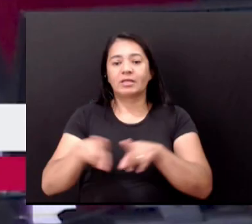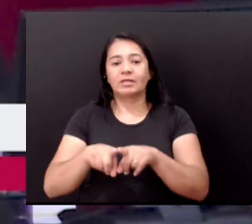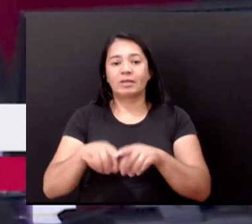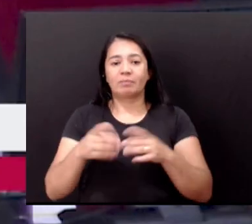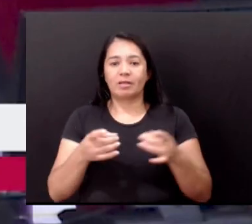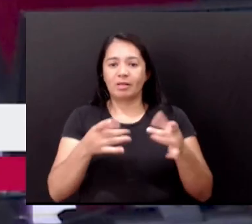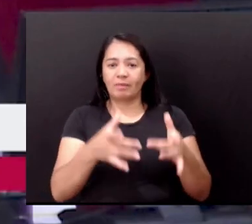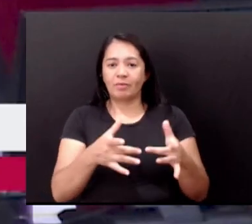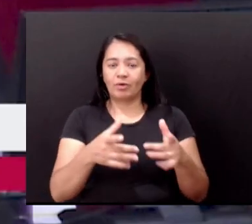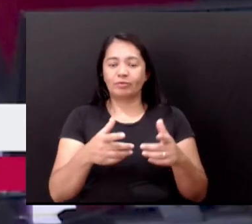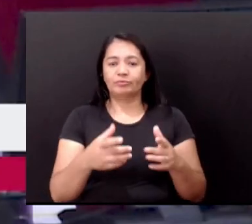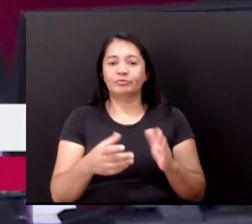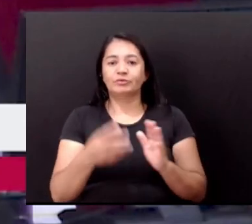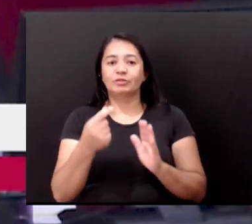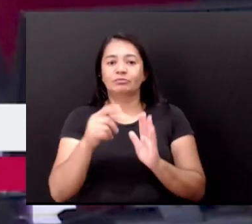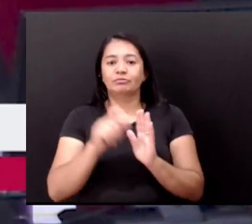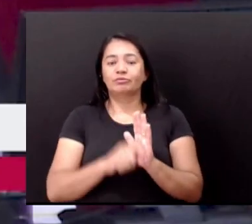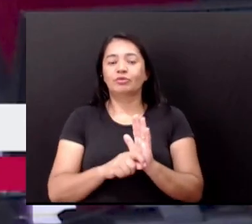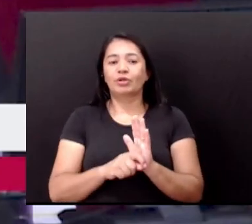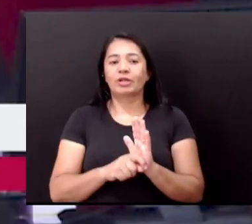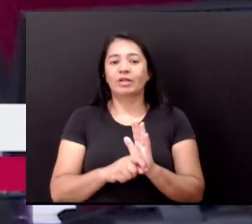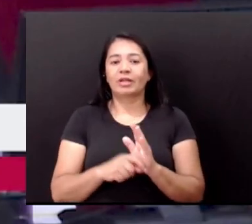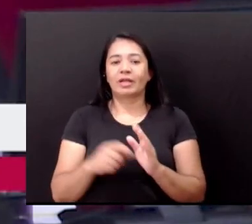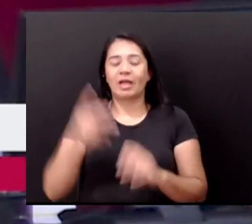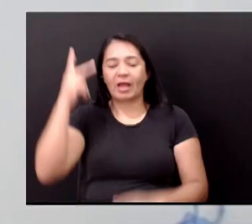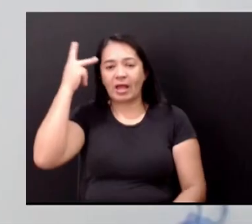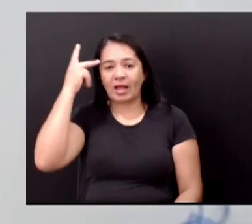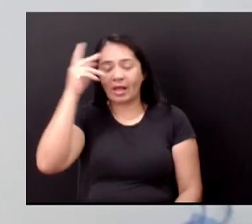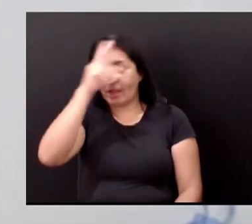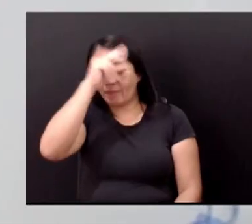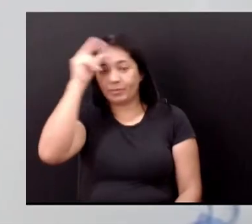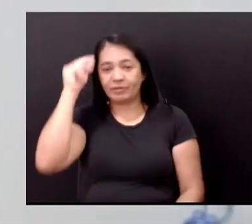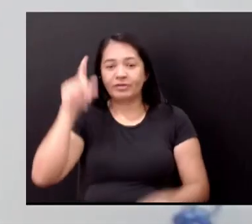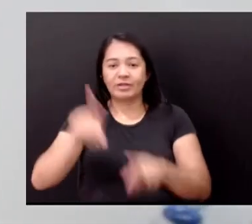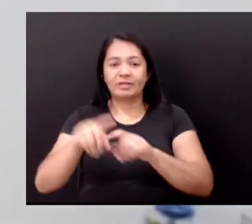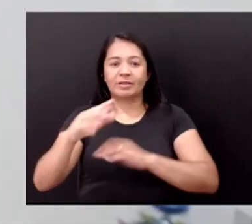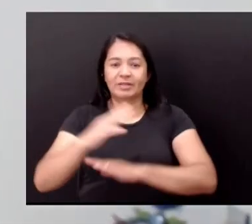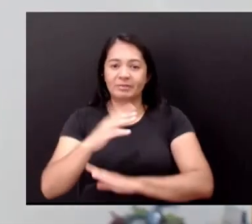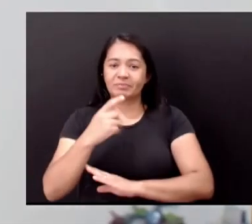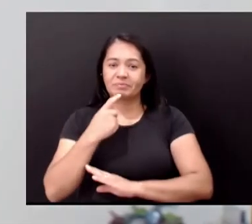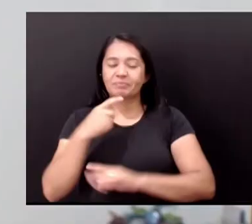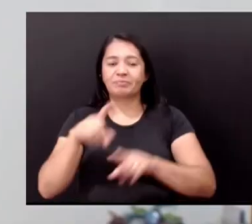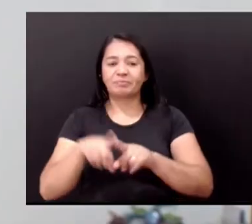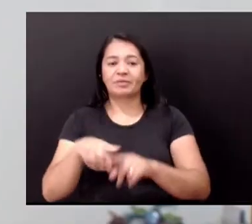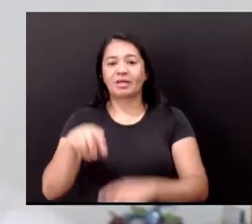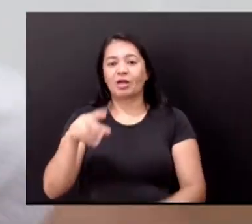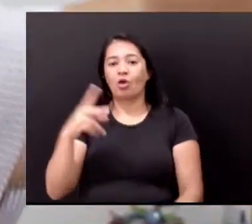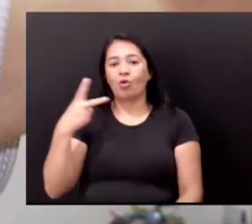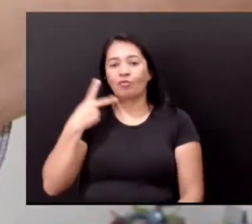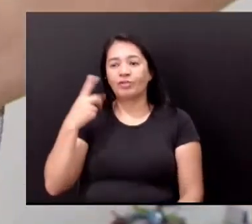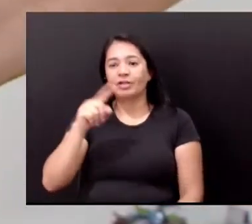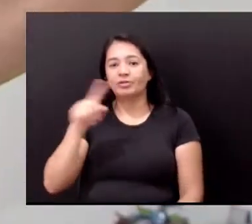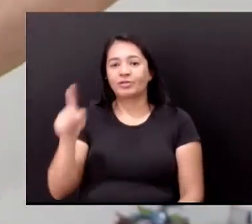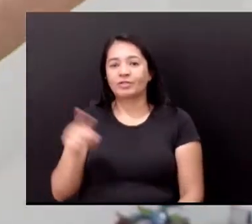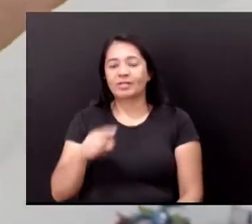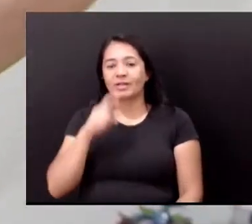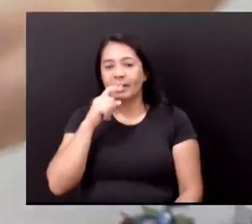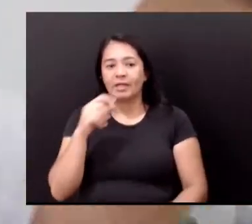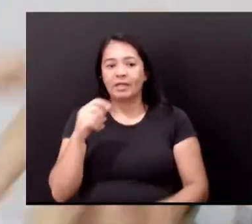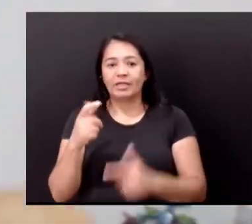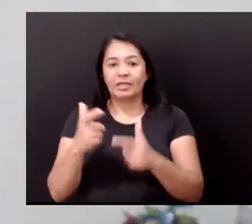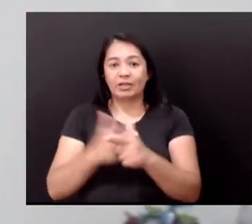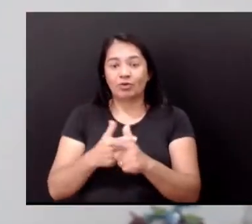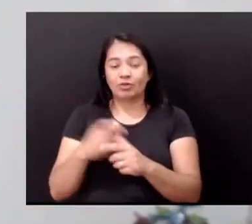que contempla as prefeituras e as câmaras municipais. Zé Carlos lembra que as contas de 2021, período